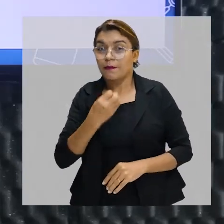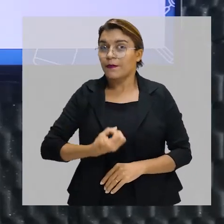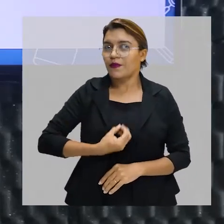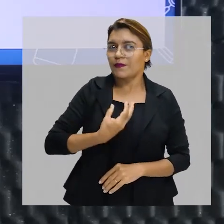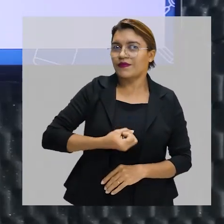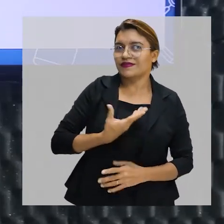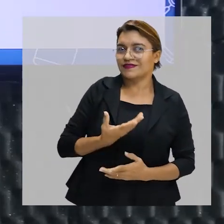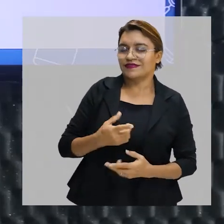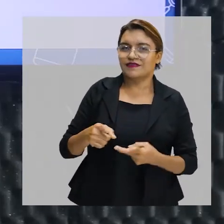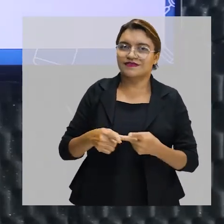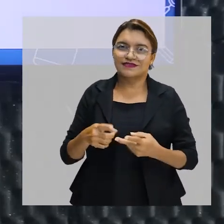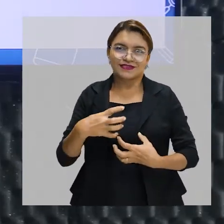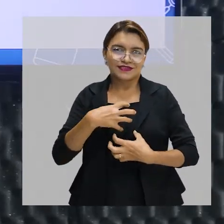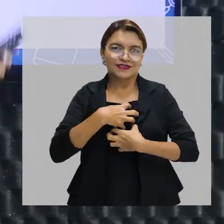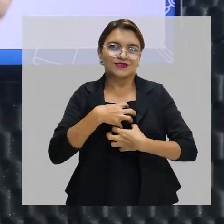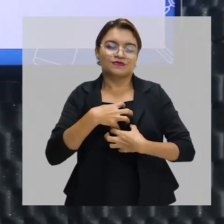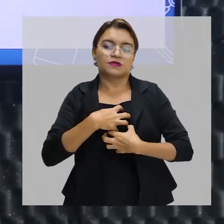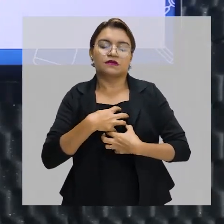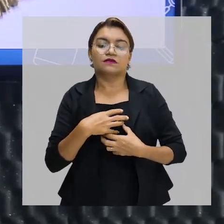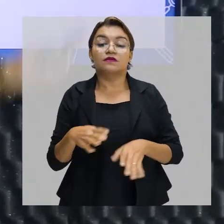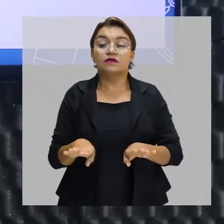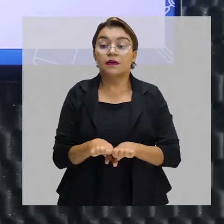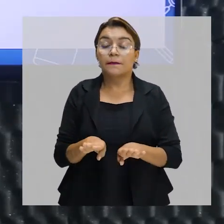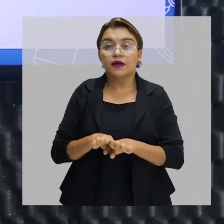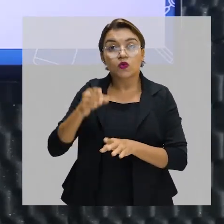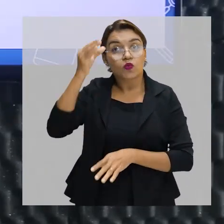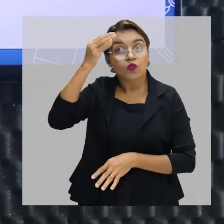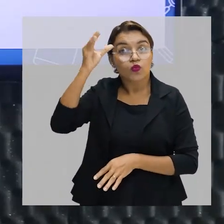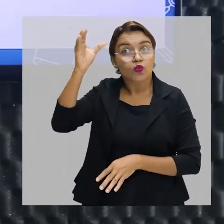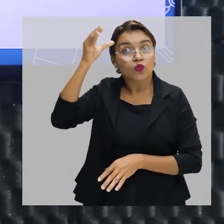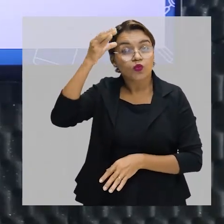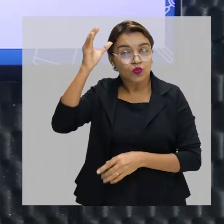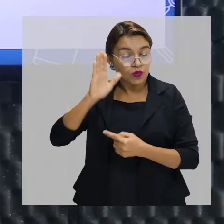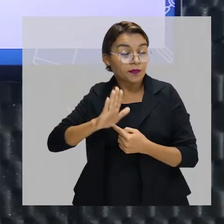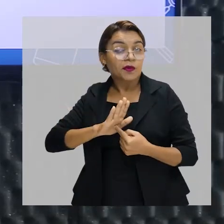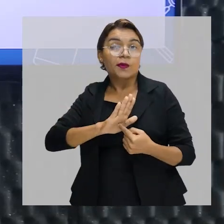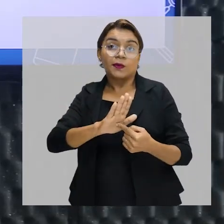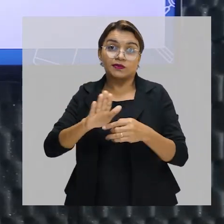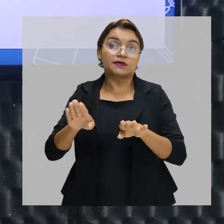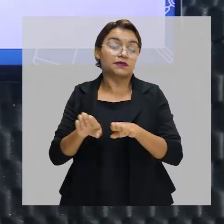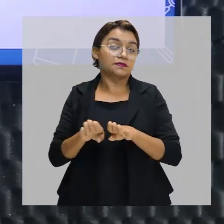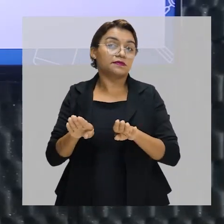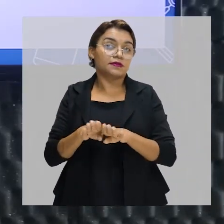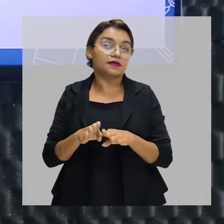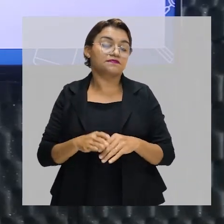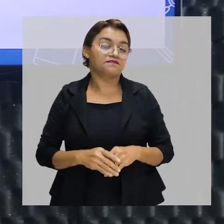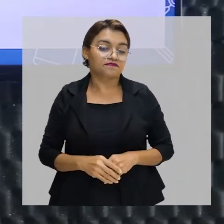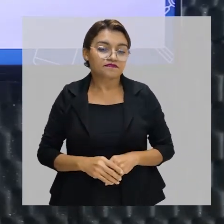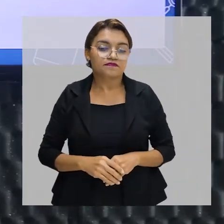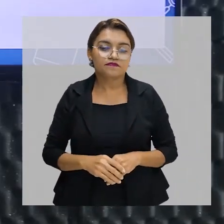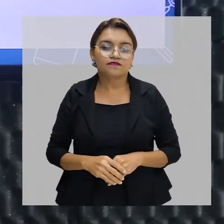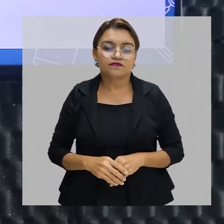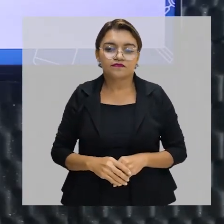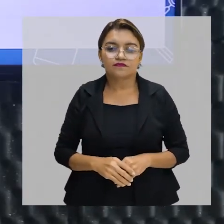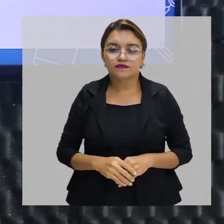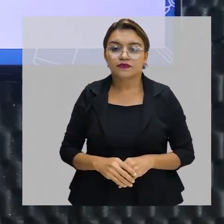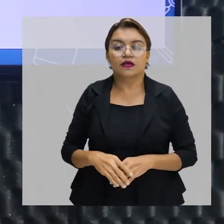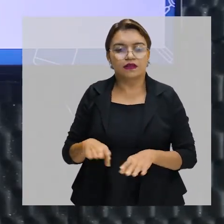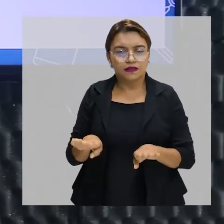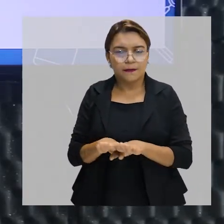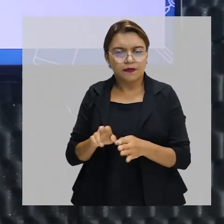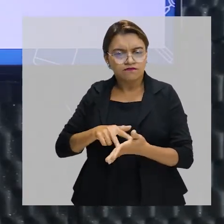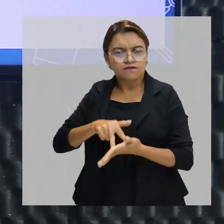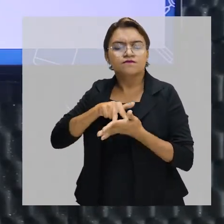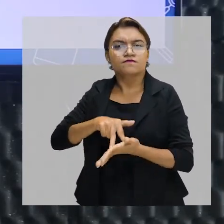é sentimental, trabalha a questão da cultura de modo geral, certo? E, claro, de